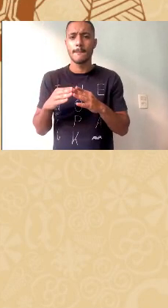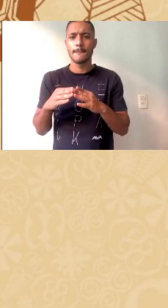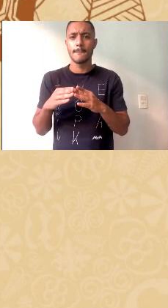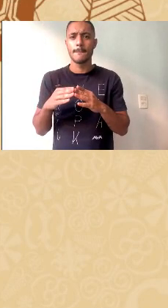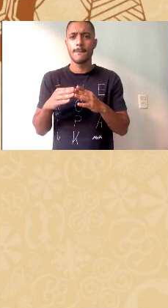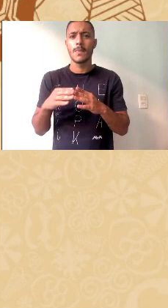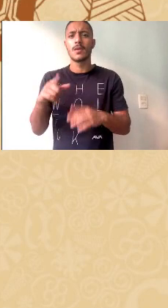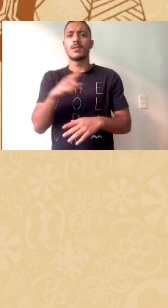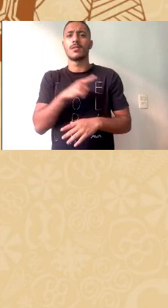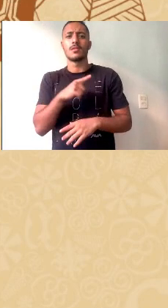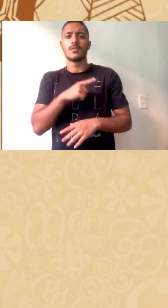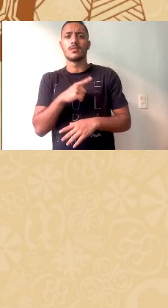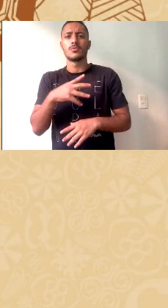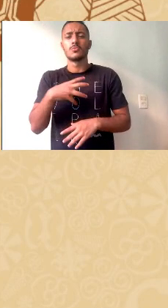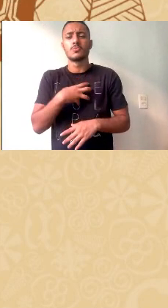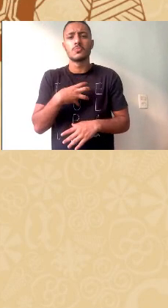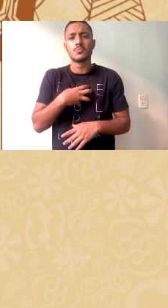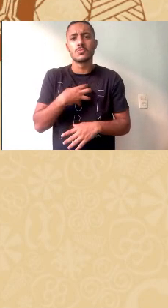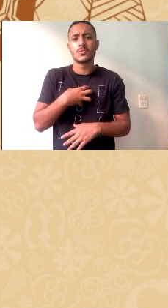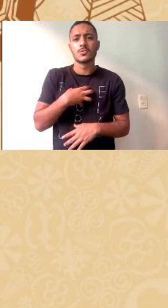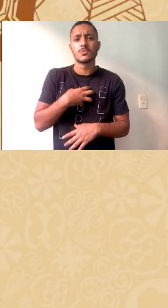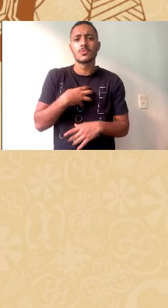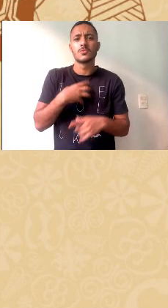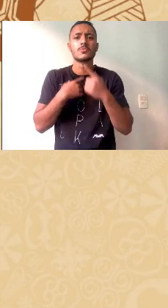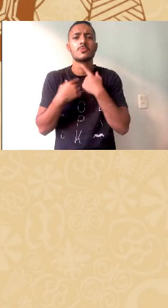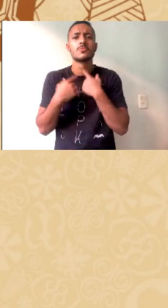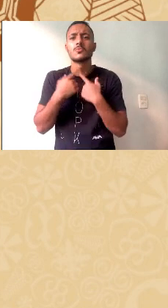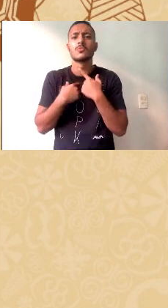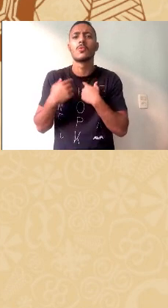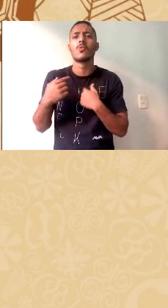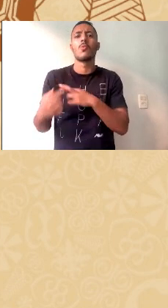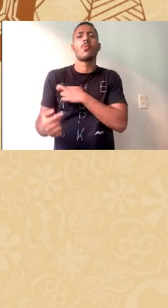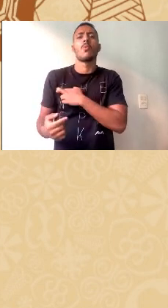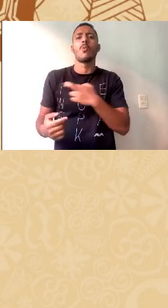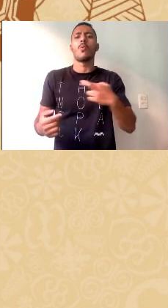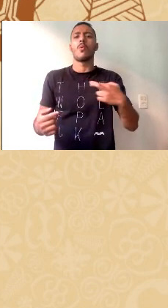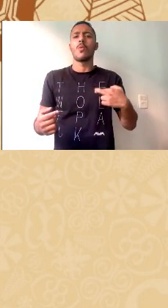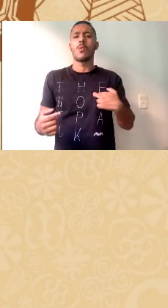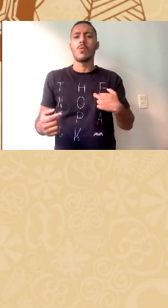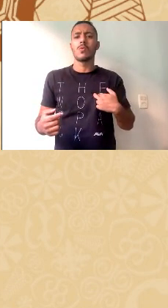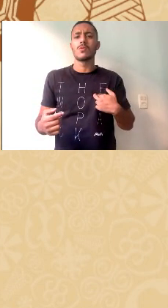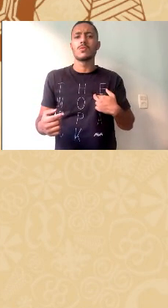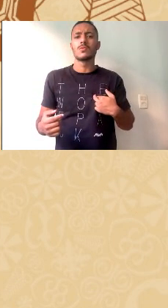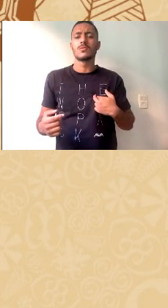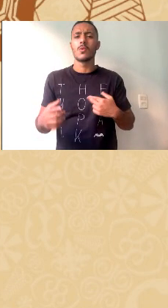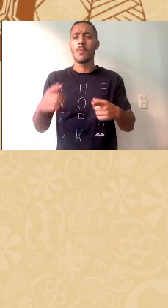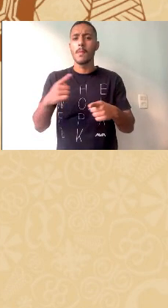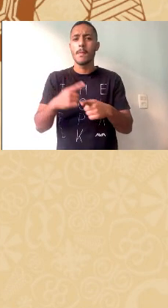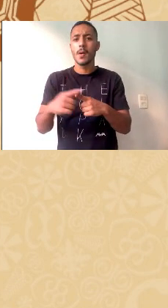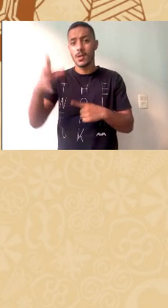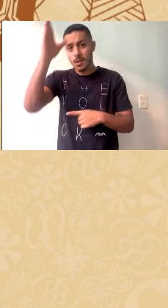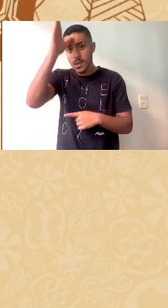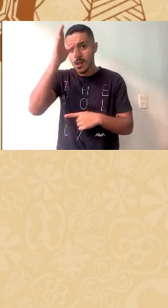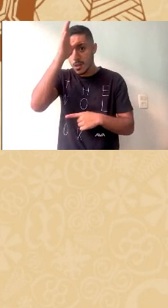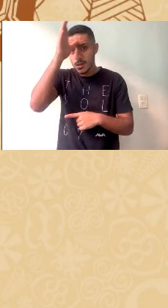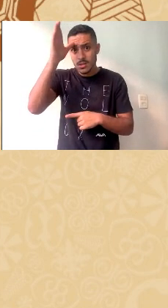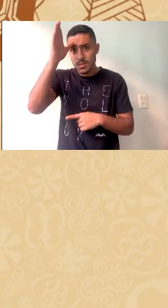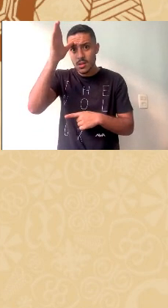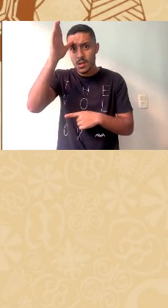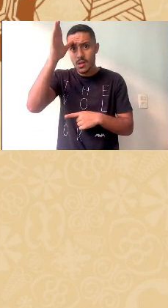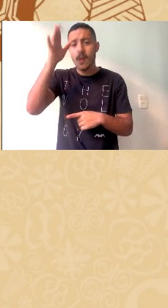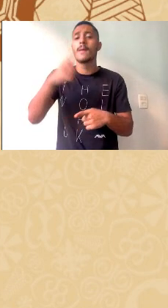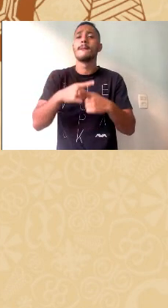tinha uma perspectiva em termos de posição religiosa mais relacionada a uma perspectiva mais cristã, mas